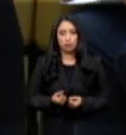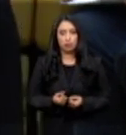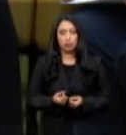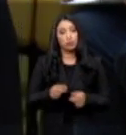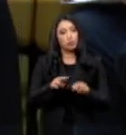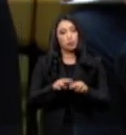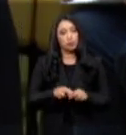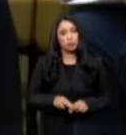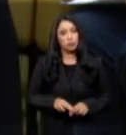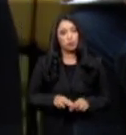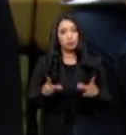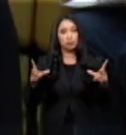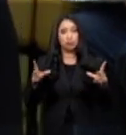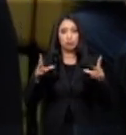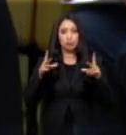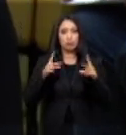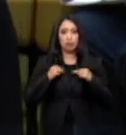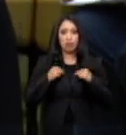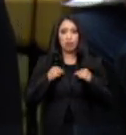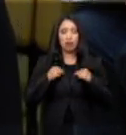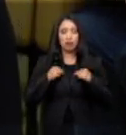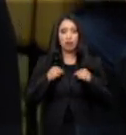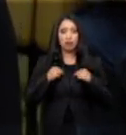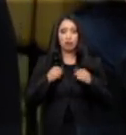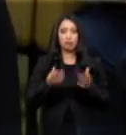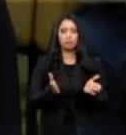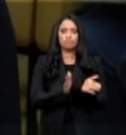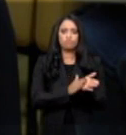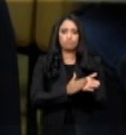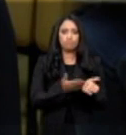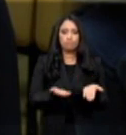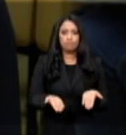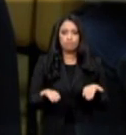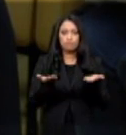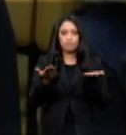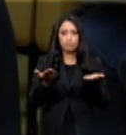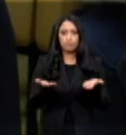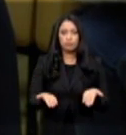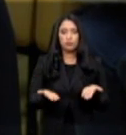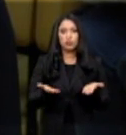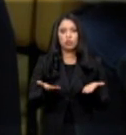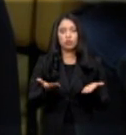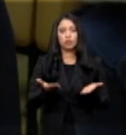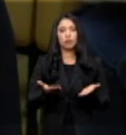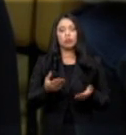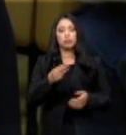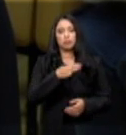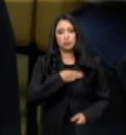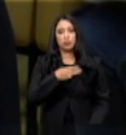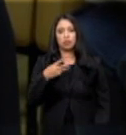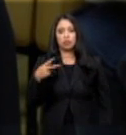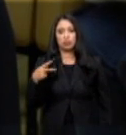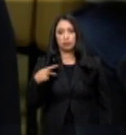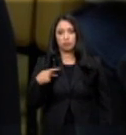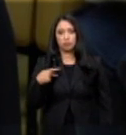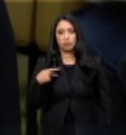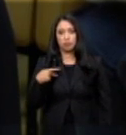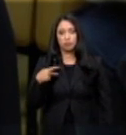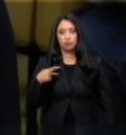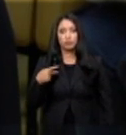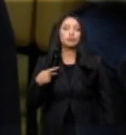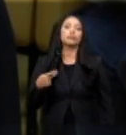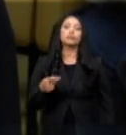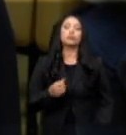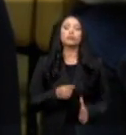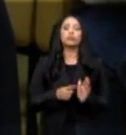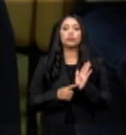por isso que merece um tremendo elogio aqui a histórica manifestação do Ministério Público, no sentido de ser indutor